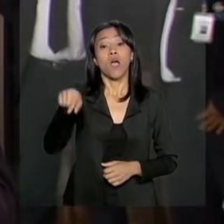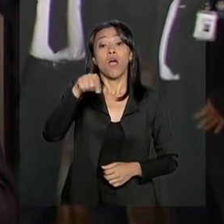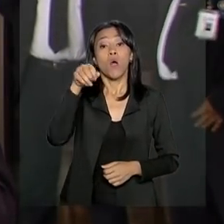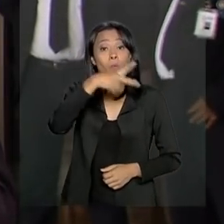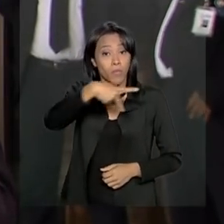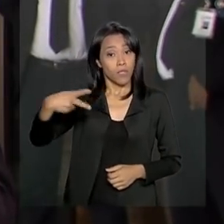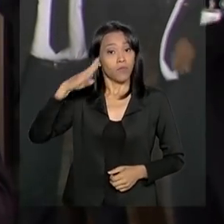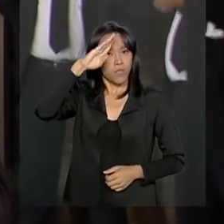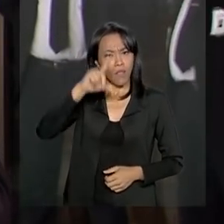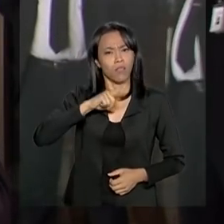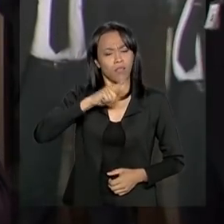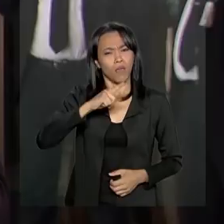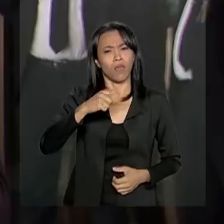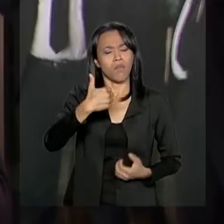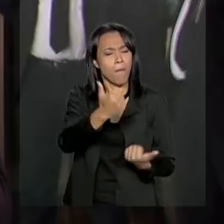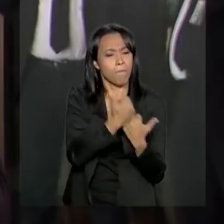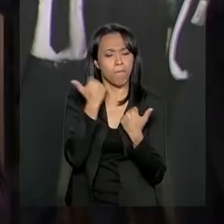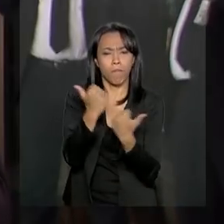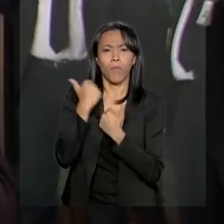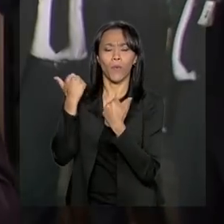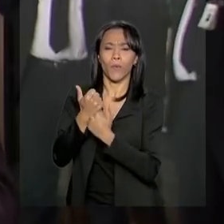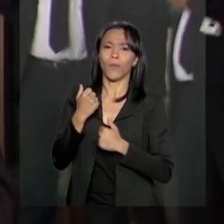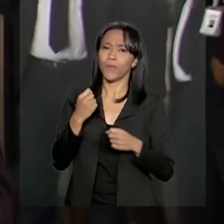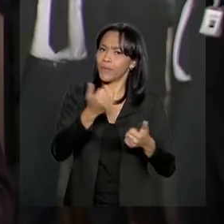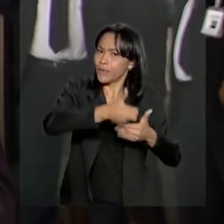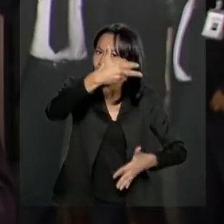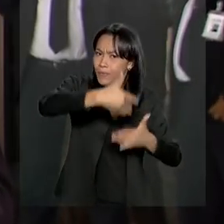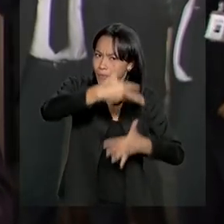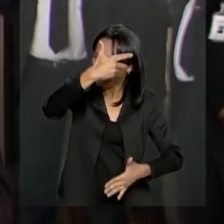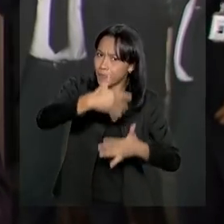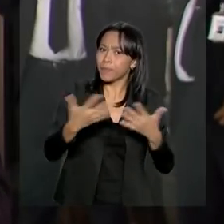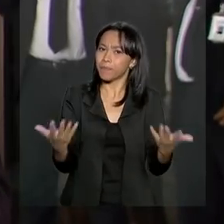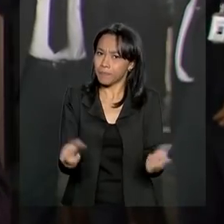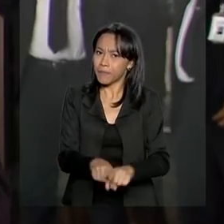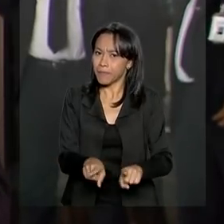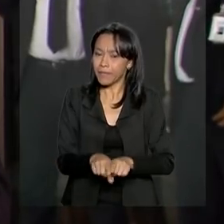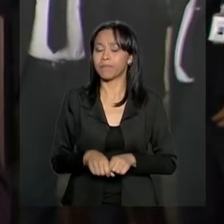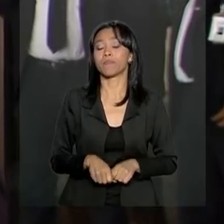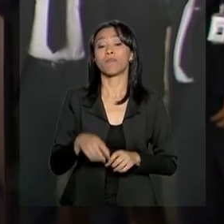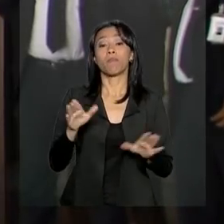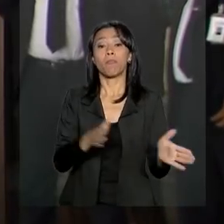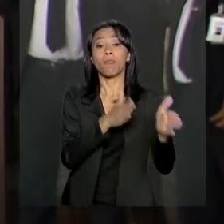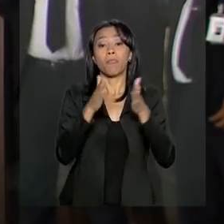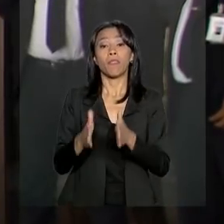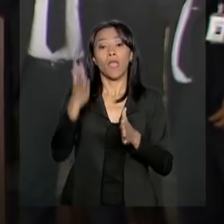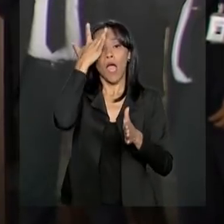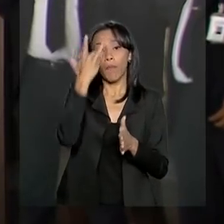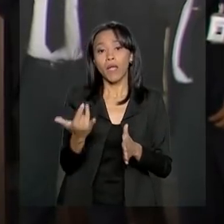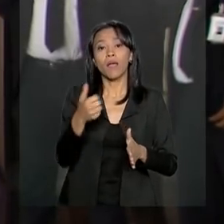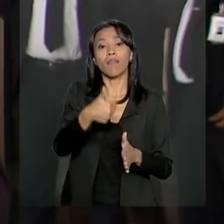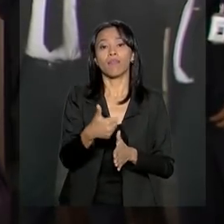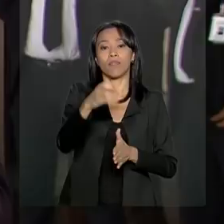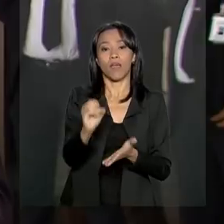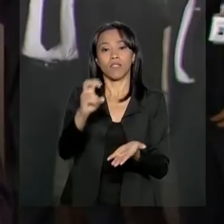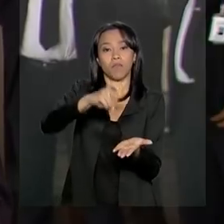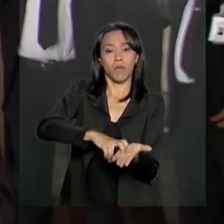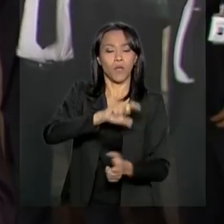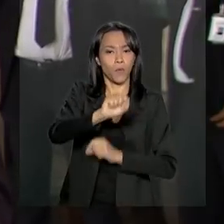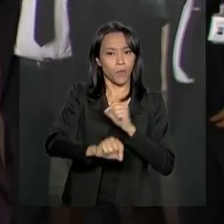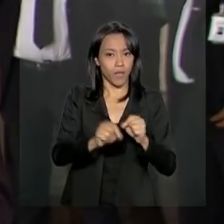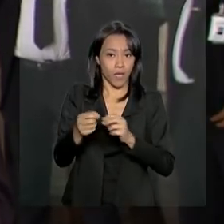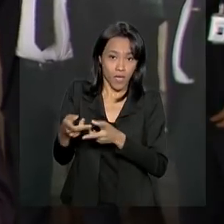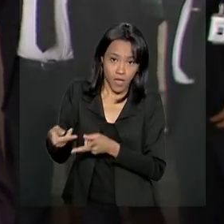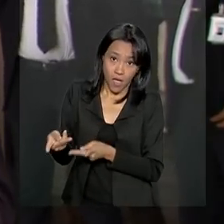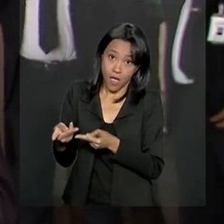e mensagens de internautas nas redes sociais. Está prevista para amanhã, às 10 horas da manhã, a transferência